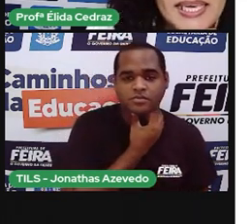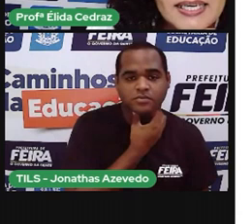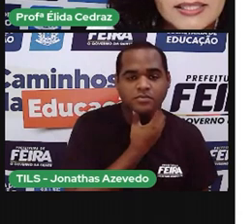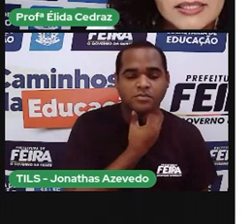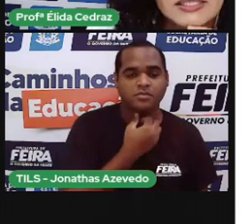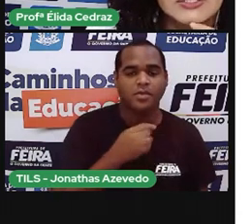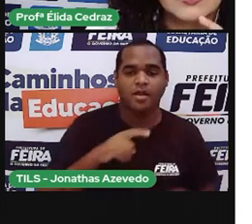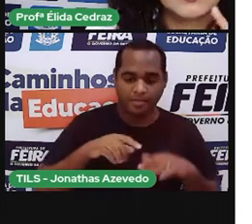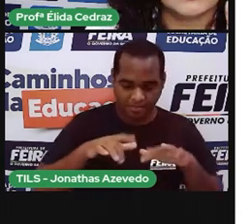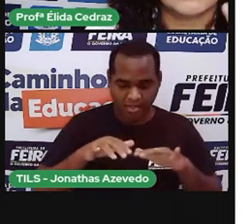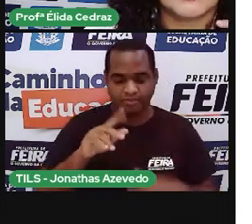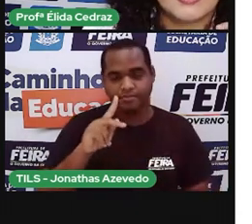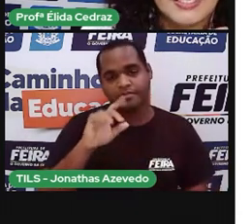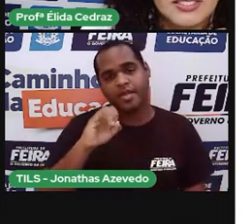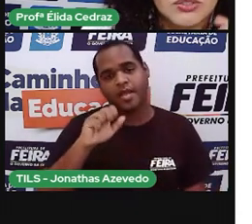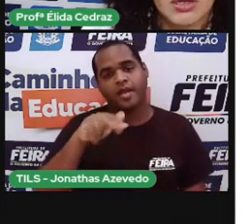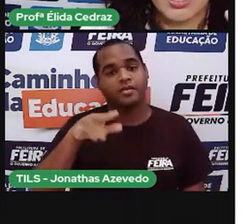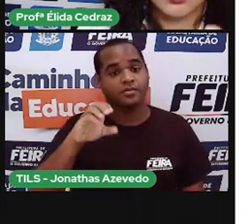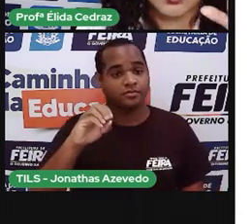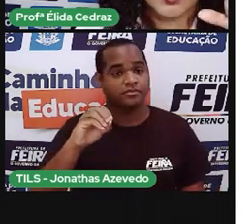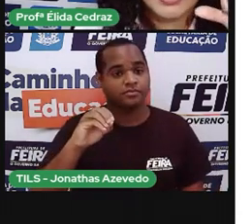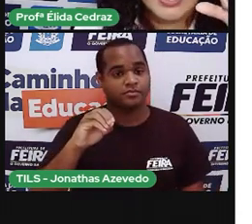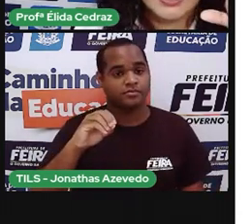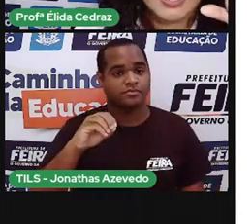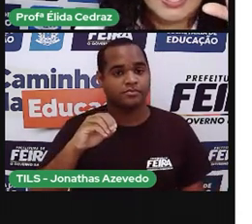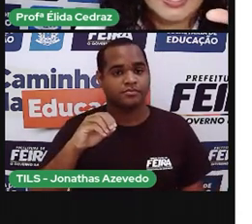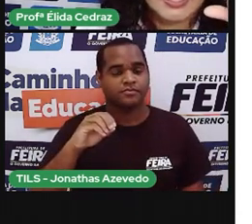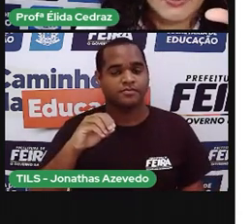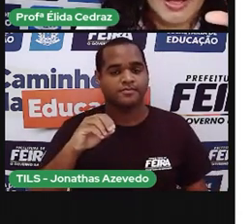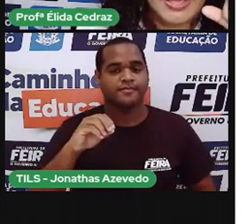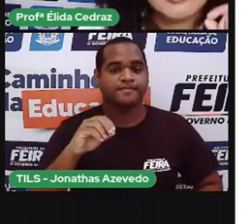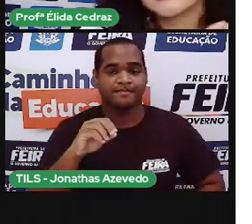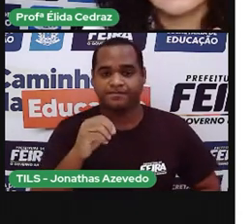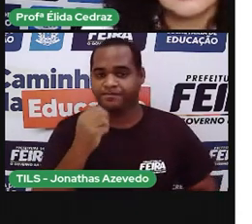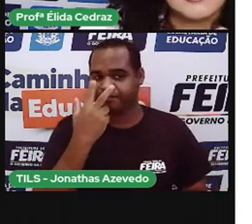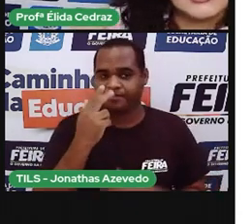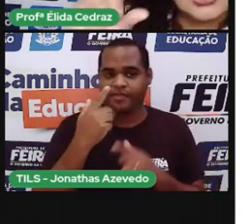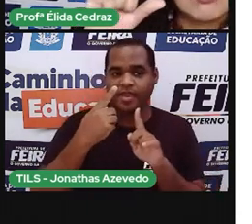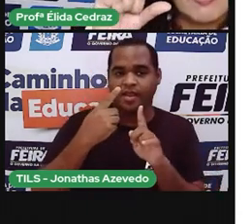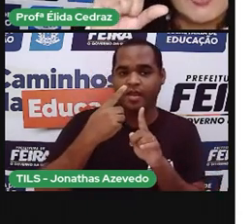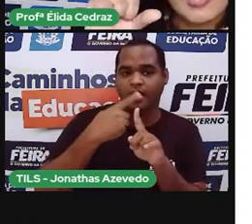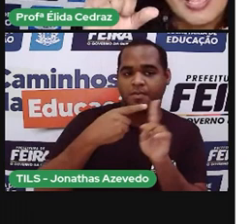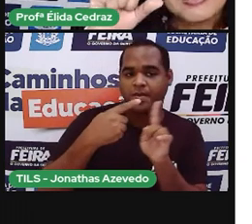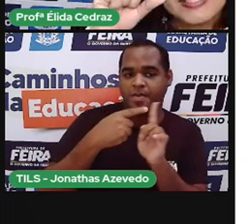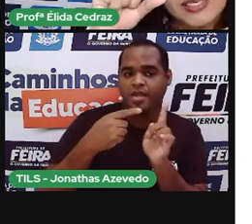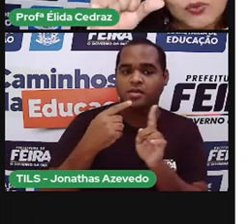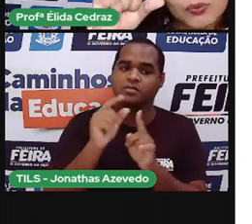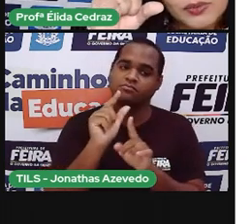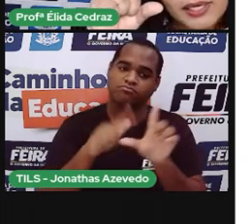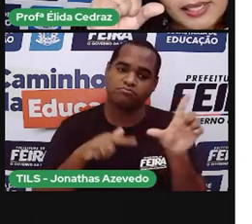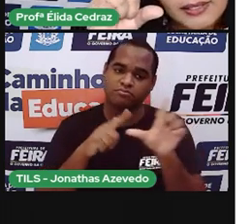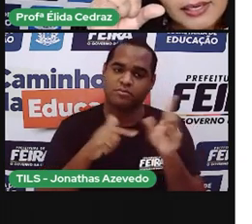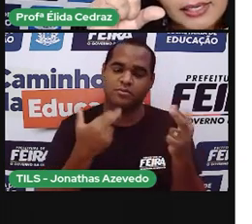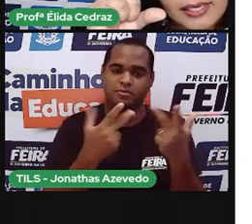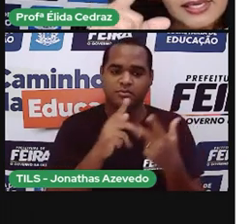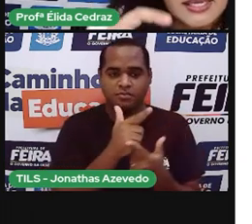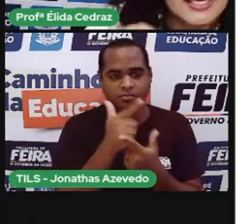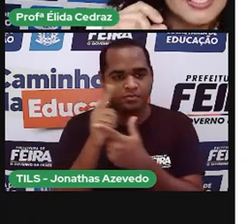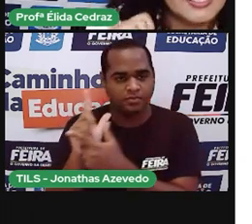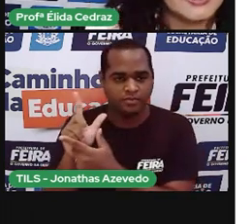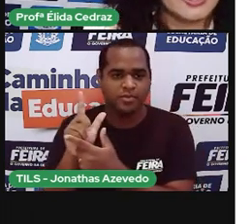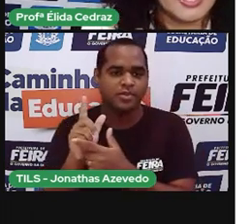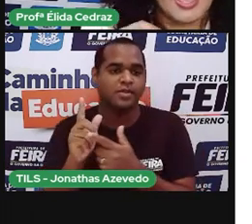o piano e eu só duas letrinhas iguais e a gente vai olhar segunda